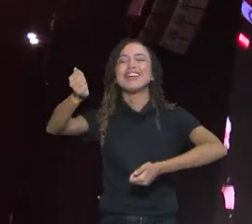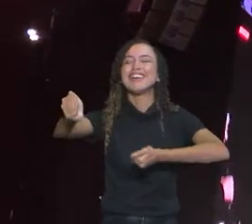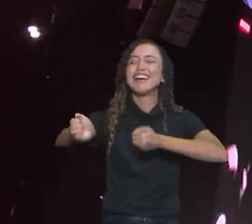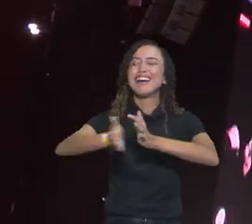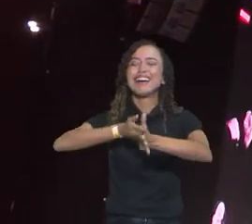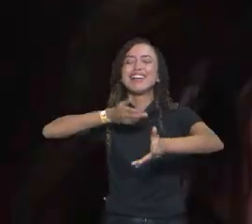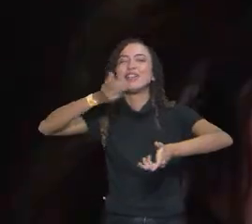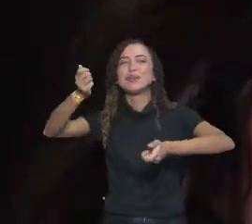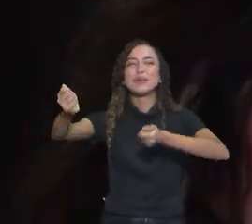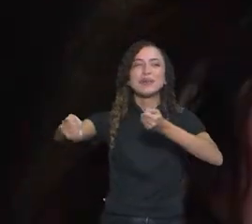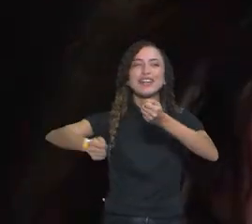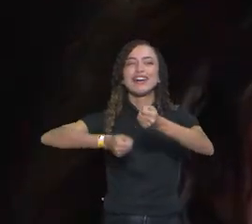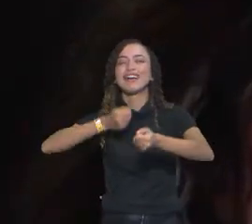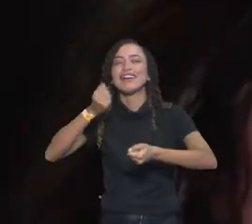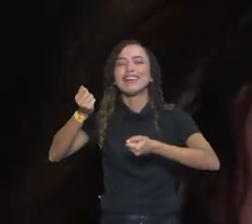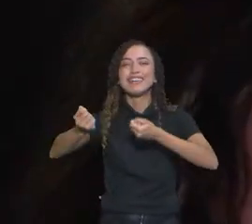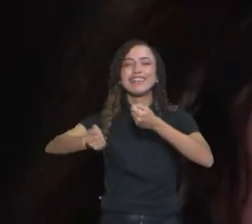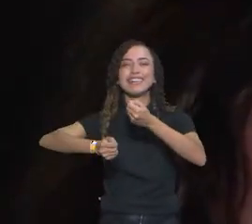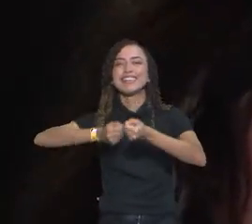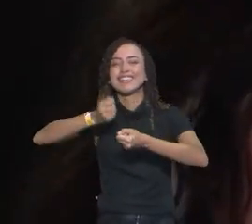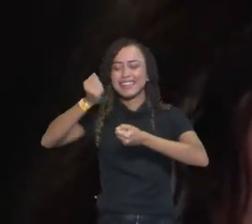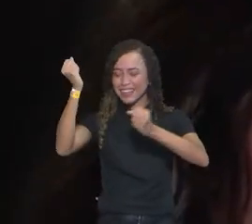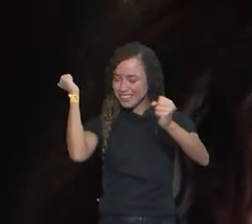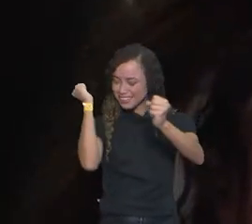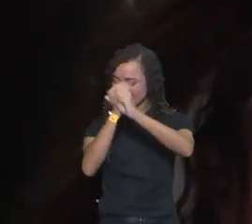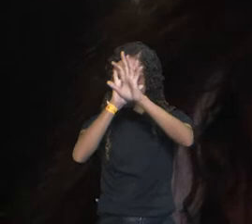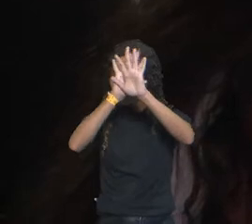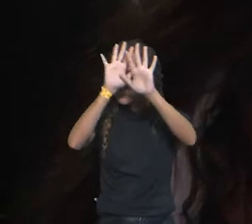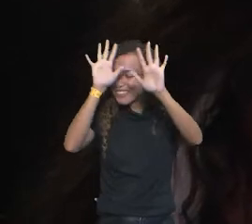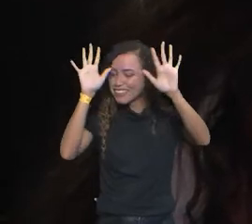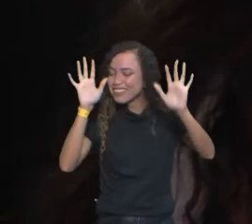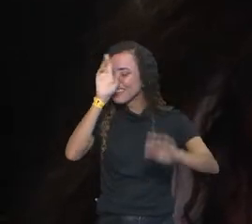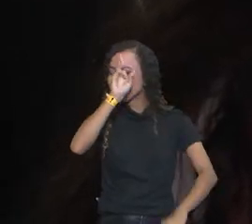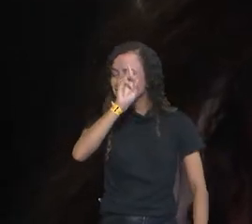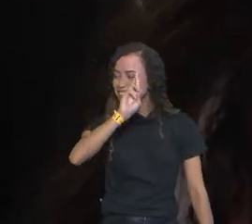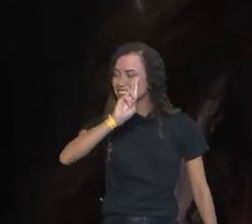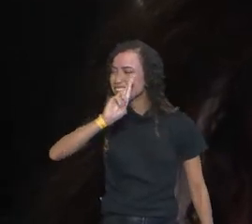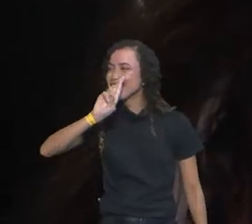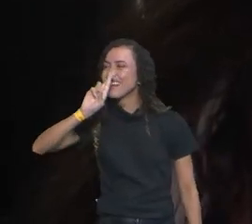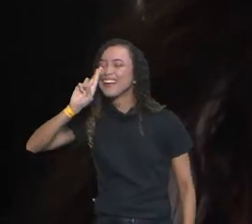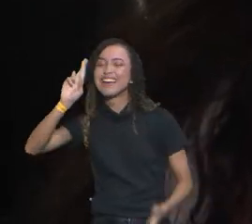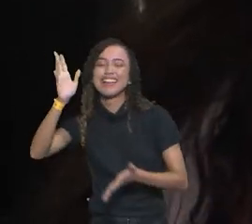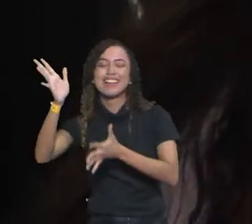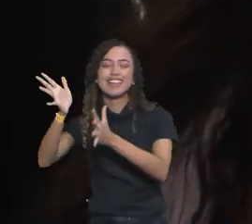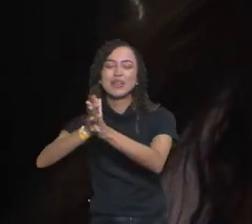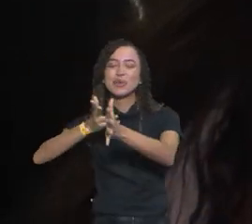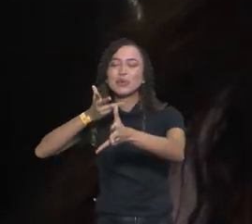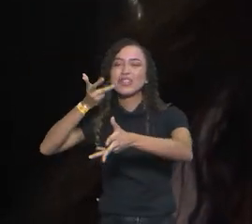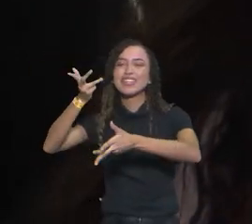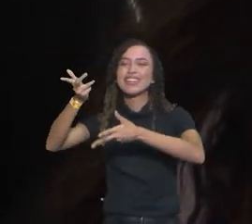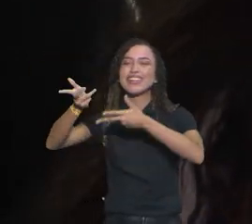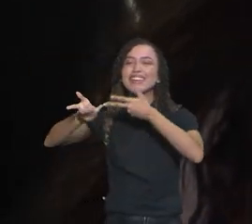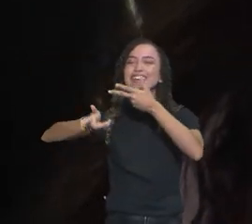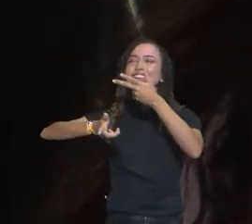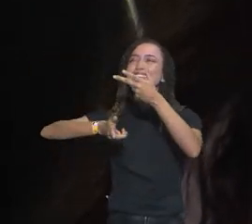aleluia glorifica ao Senhor aleluia